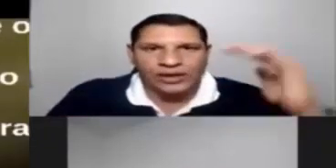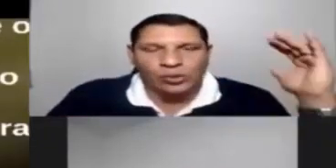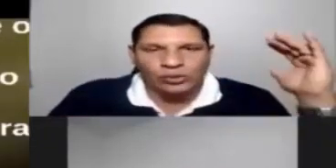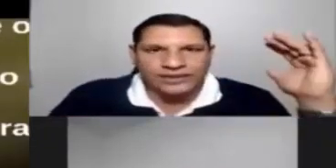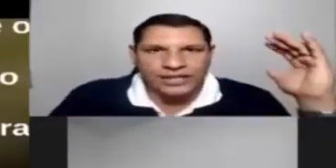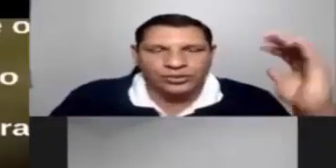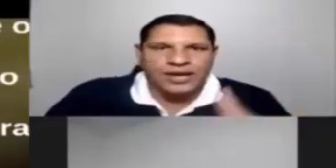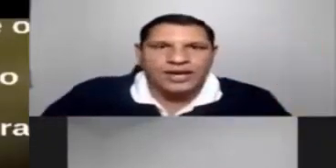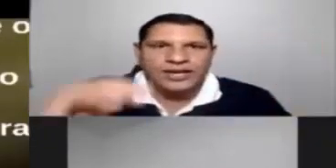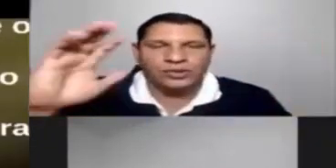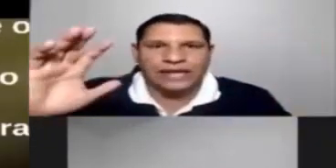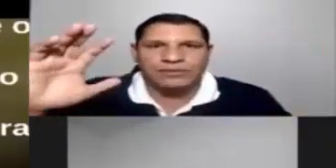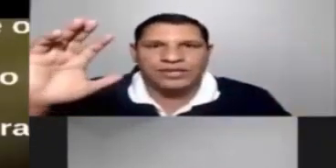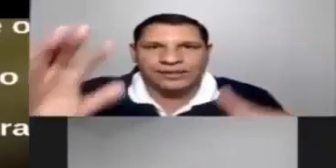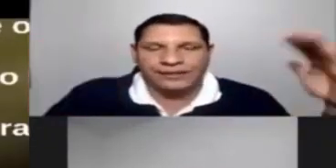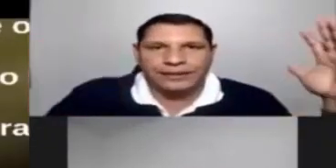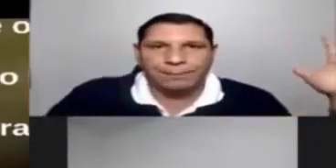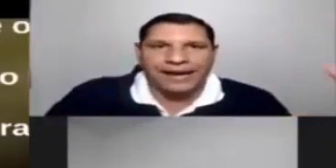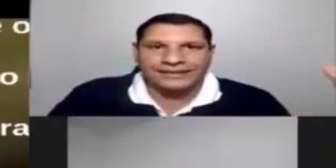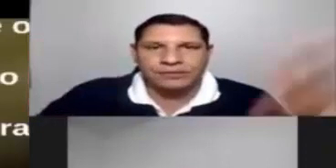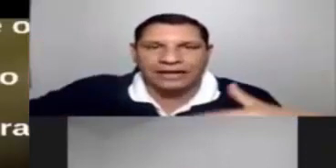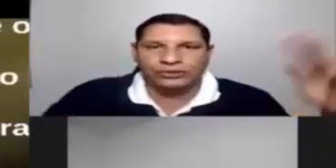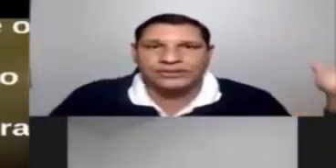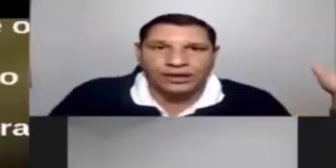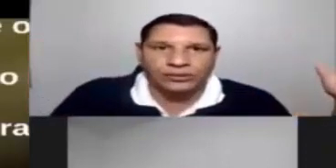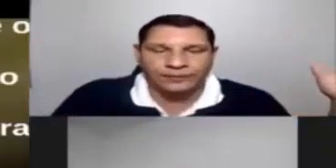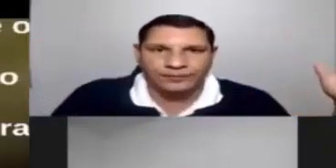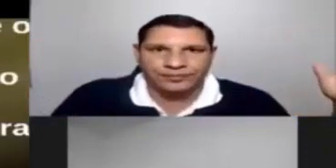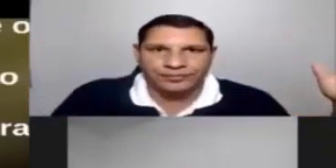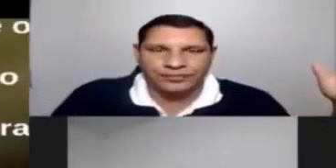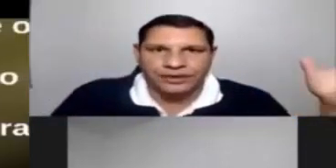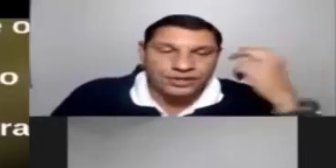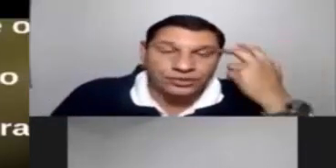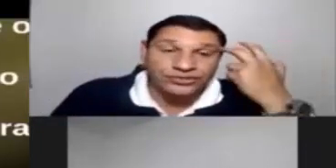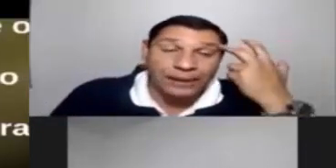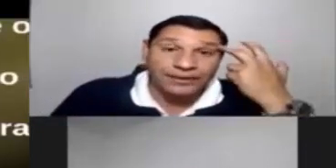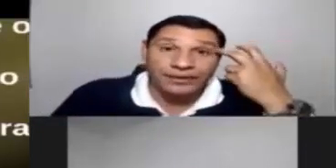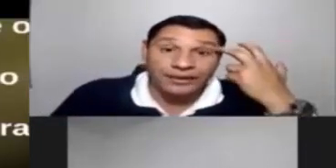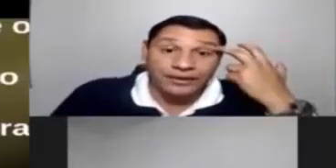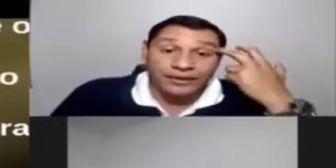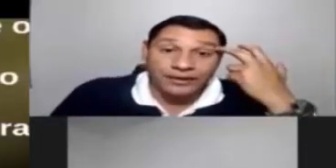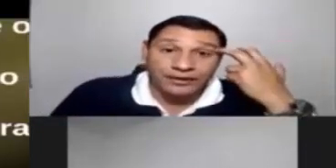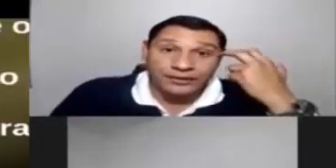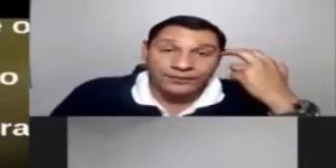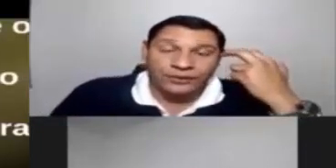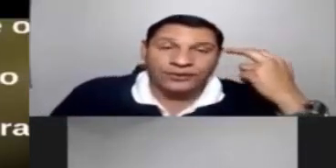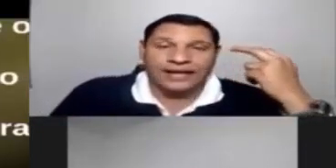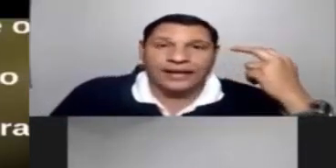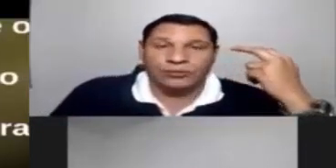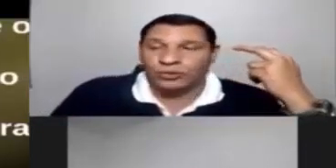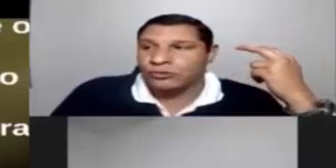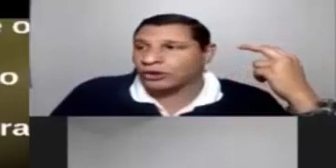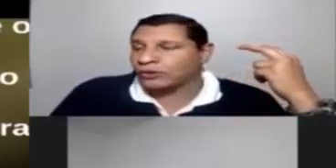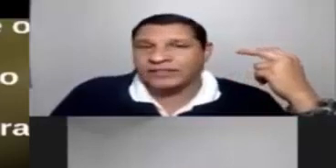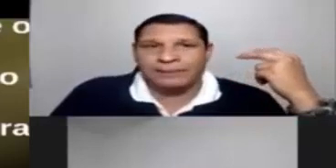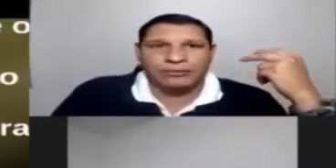É só ler o contexto. Eles não sabem de nada que passa debaixo do céu. Eles não sabem. Eu vou estar